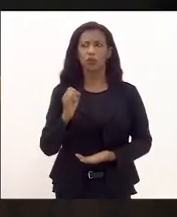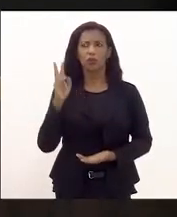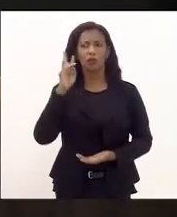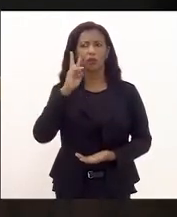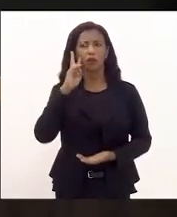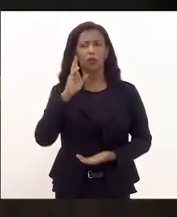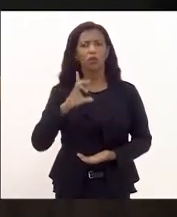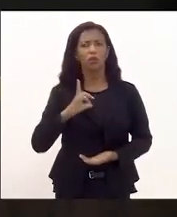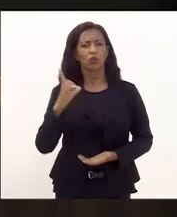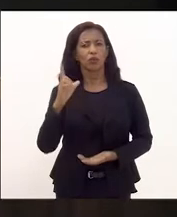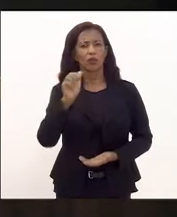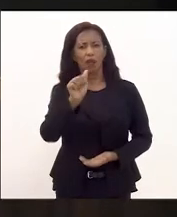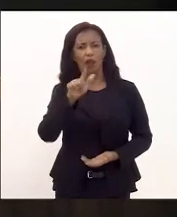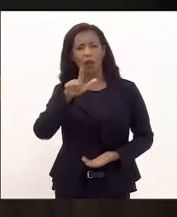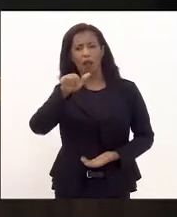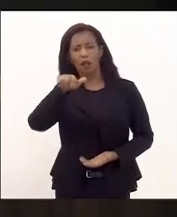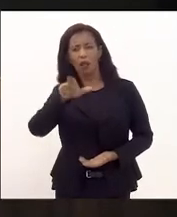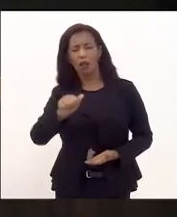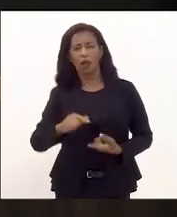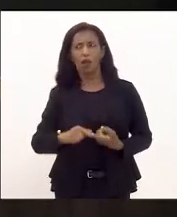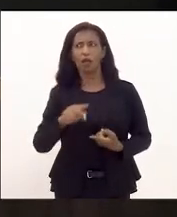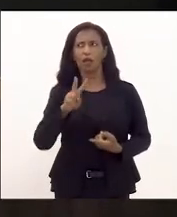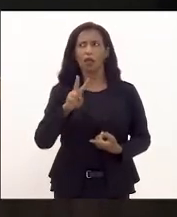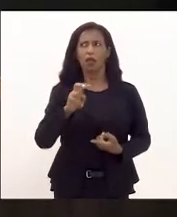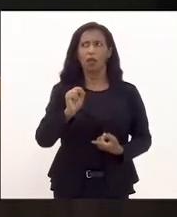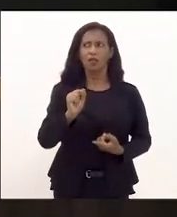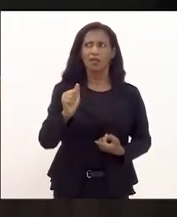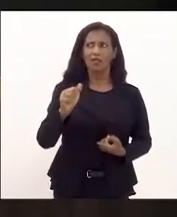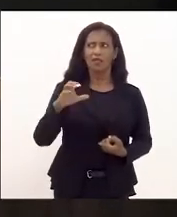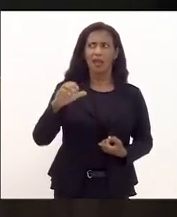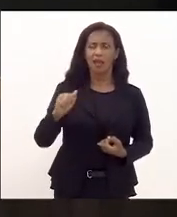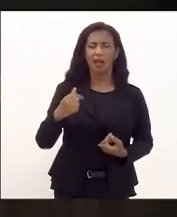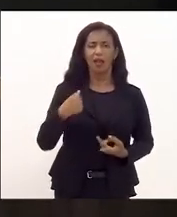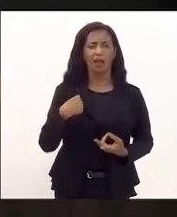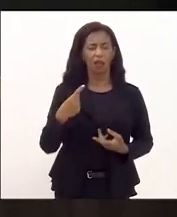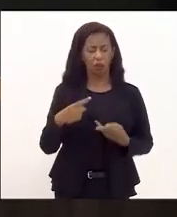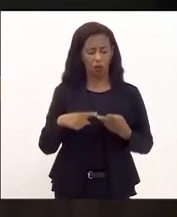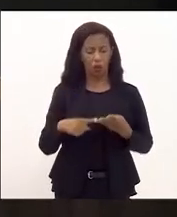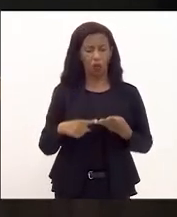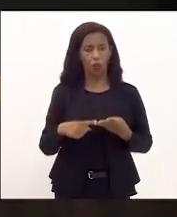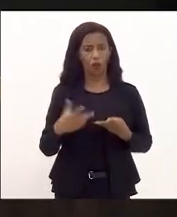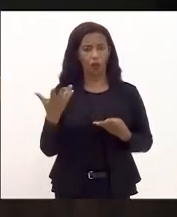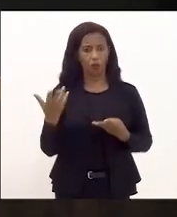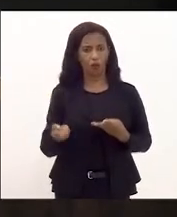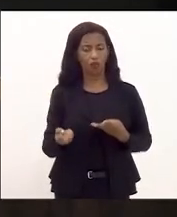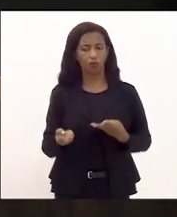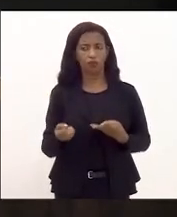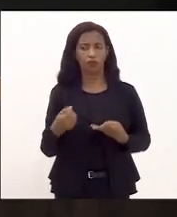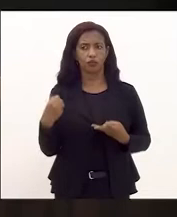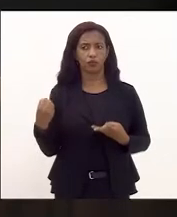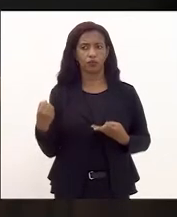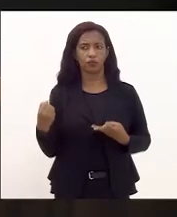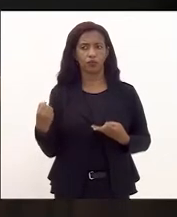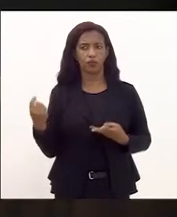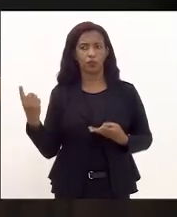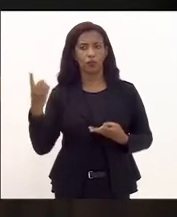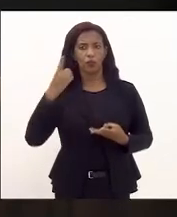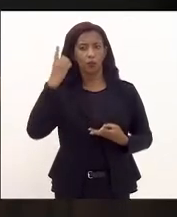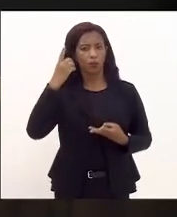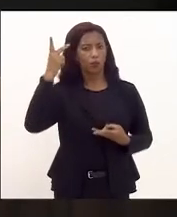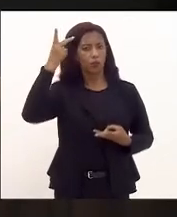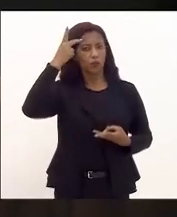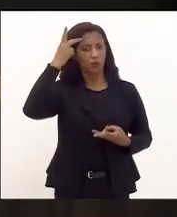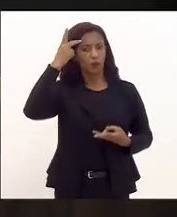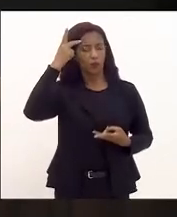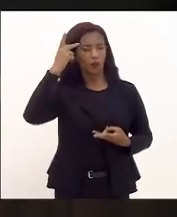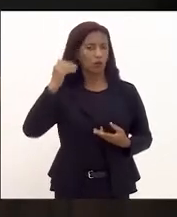se eu não me engano, está a deputada Alana, deputado Zaca, eu. Nós vamos receber um deputado de São Paulo